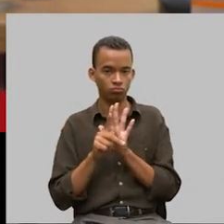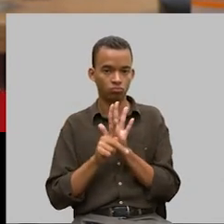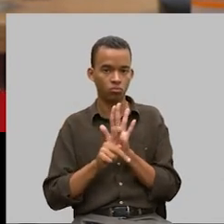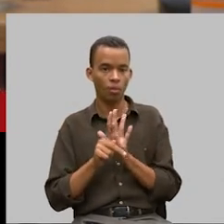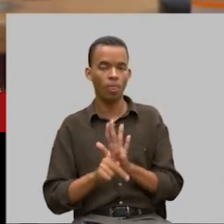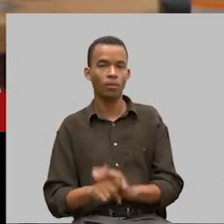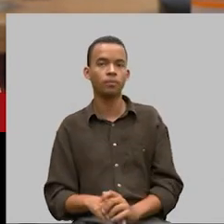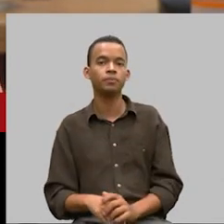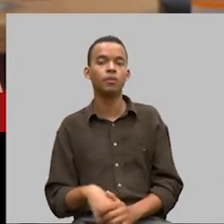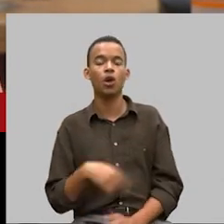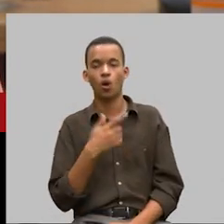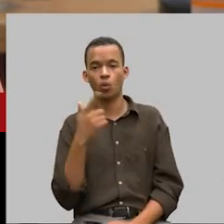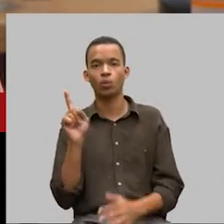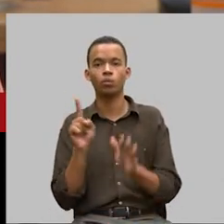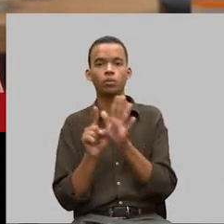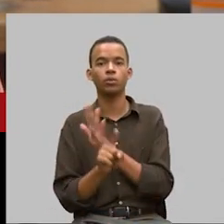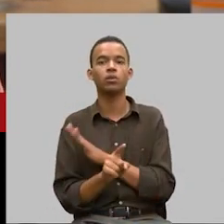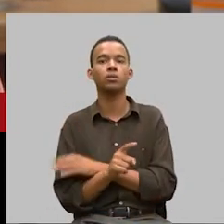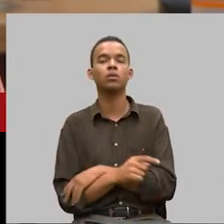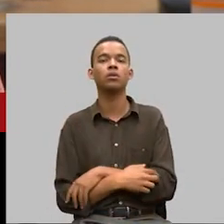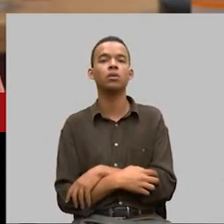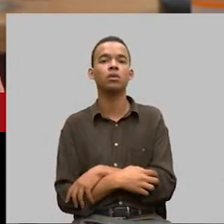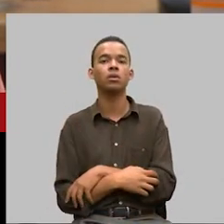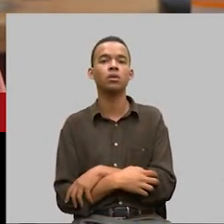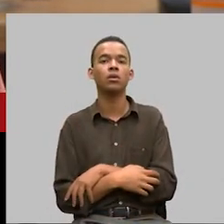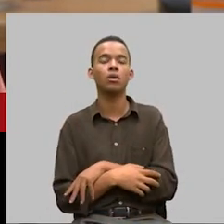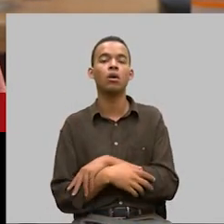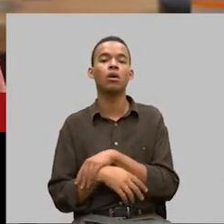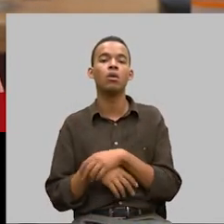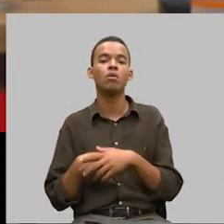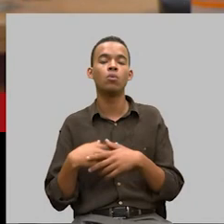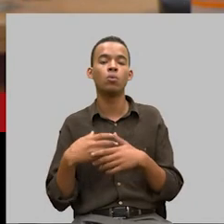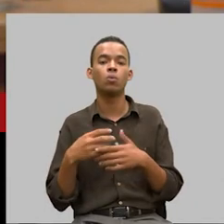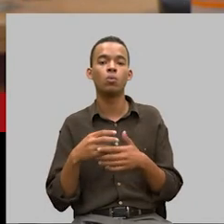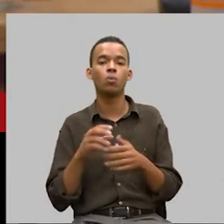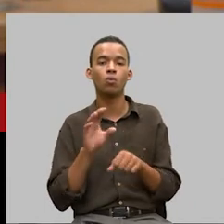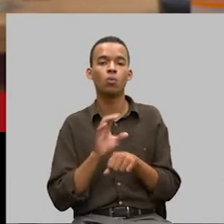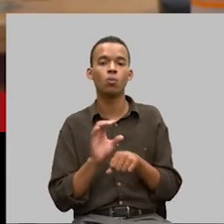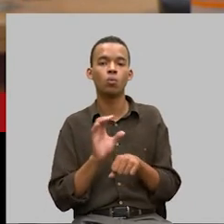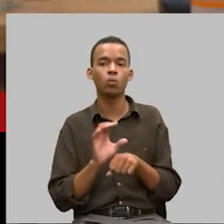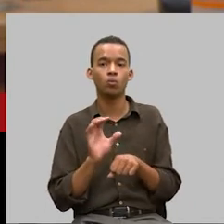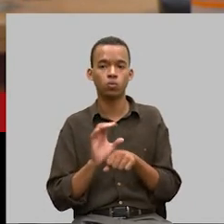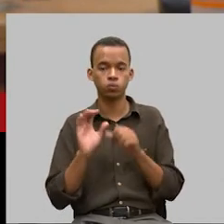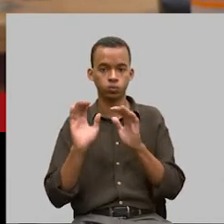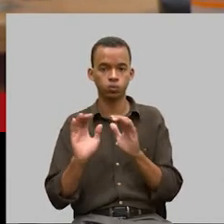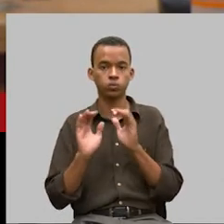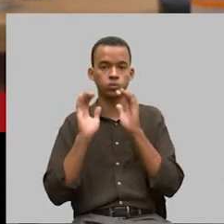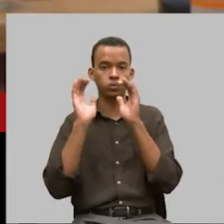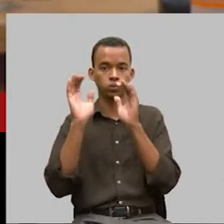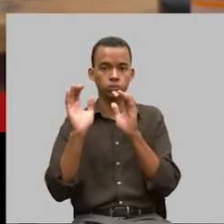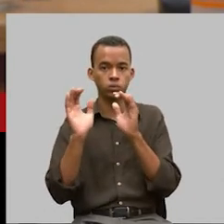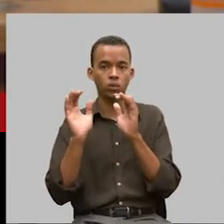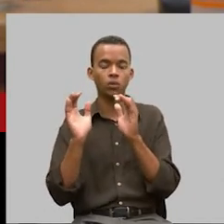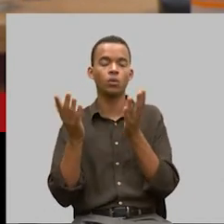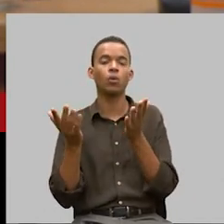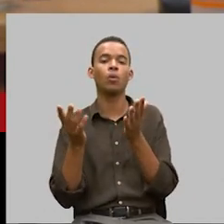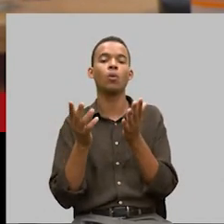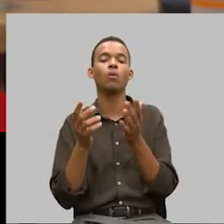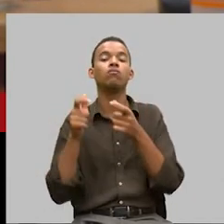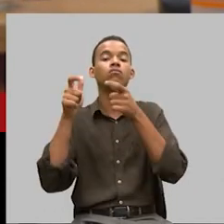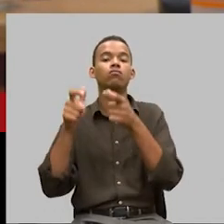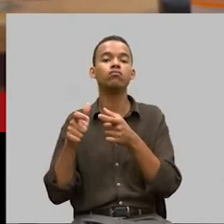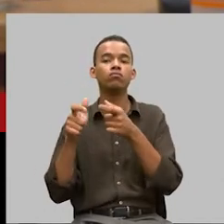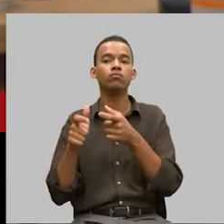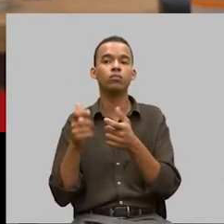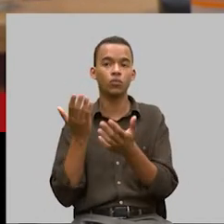quando vamos realmente realizar os demais os os demais cursos superiores em pedagogia da alternância porque nós estamos falando